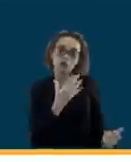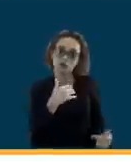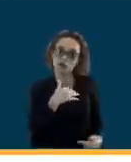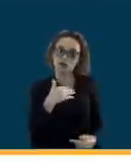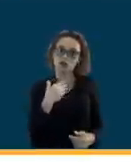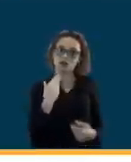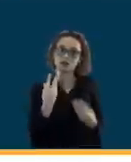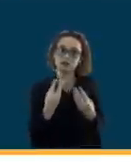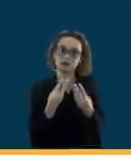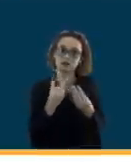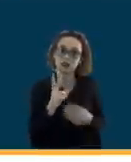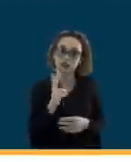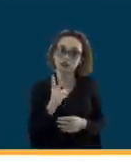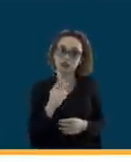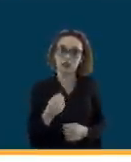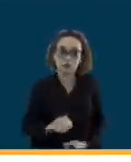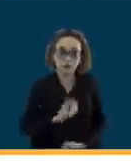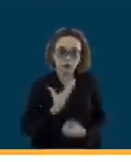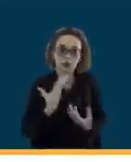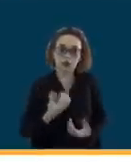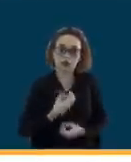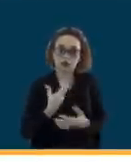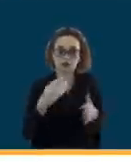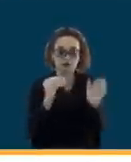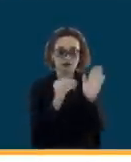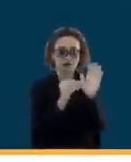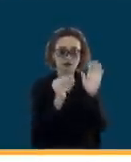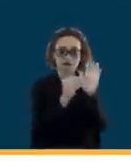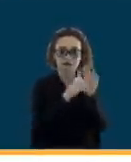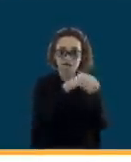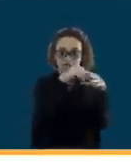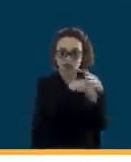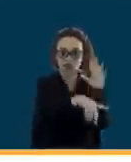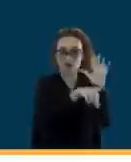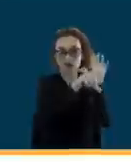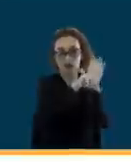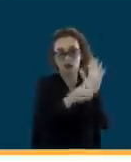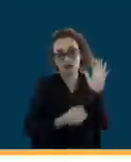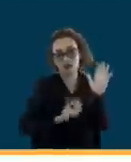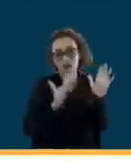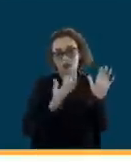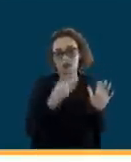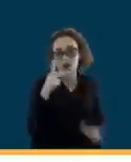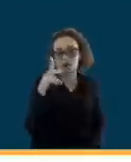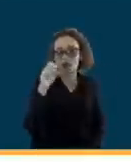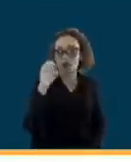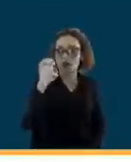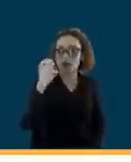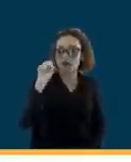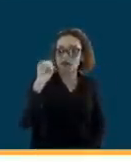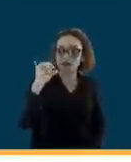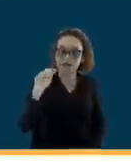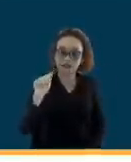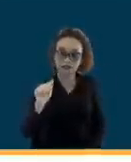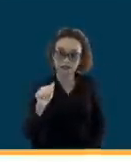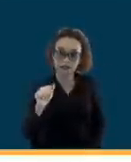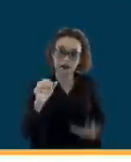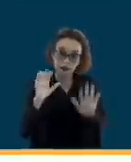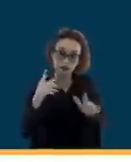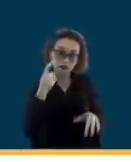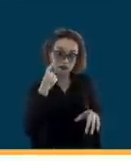interessante, né? A gente ver poesia numa lei, né? Normalmente não é o espaço da poesia, né? Mas eu vejo muito aqui,